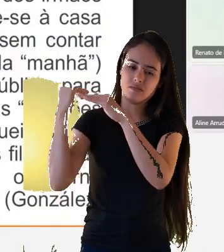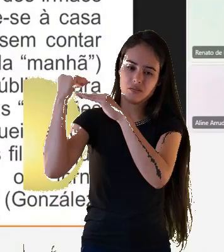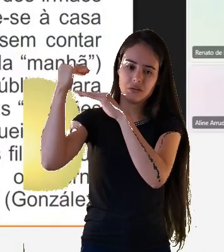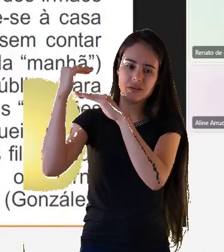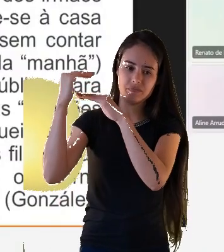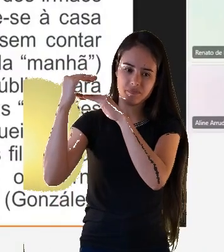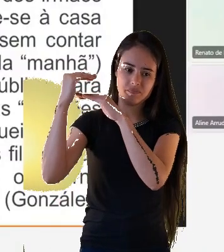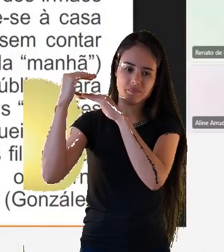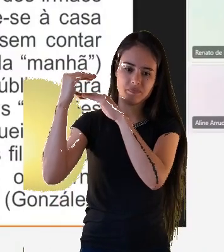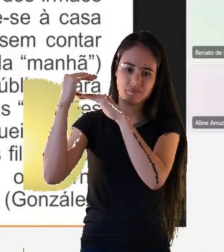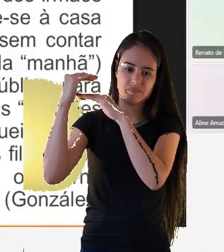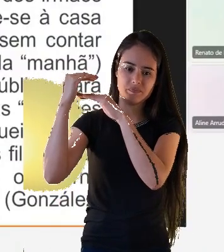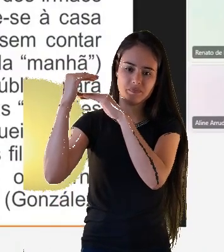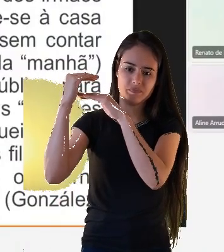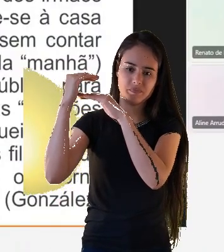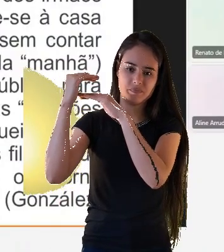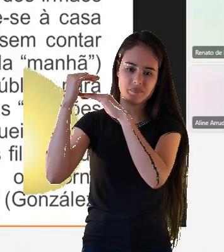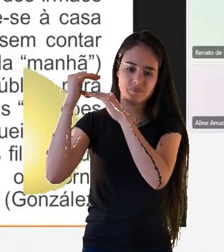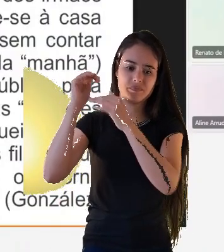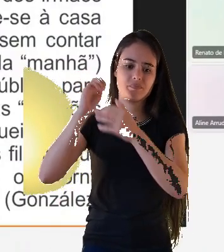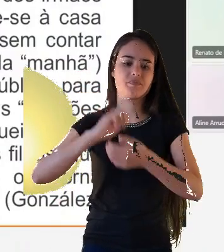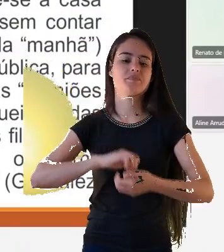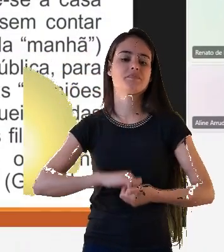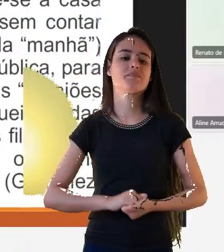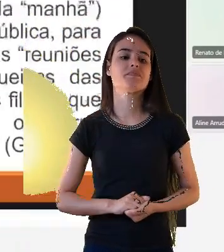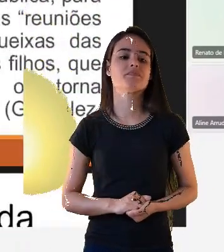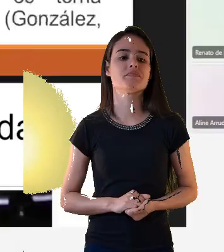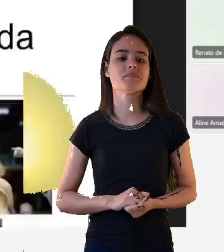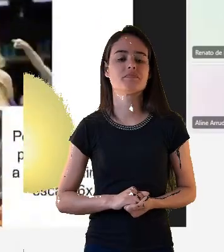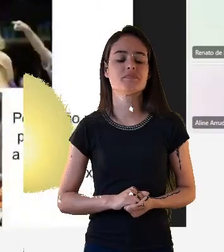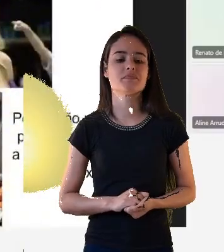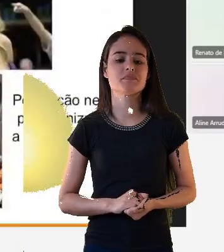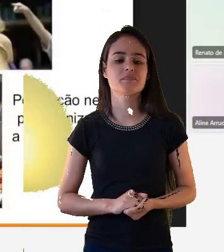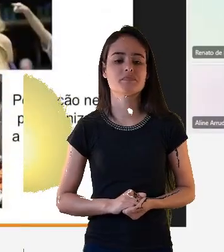no subemprego, né? Pode passar, Leno.